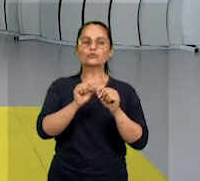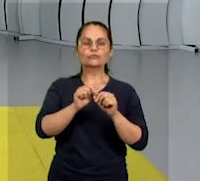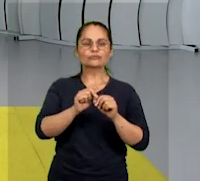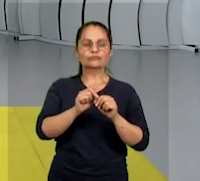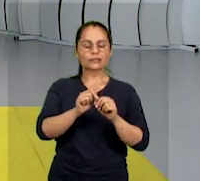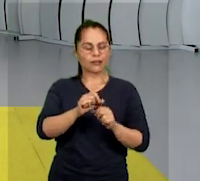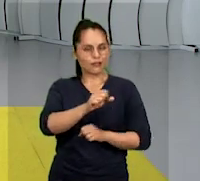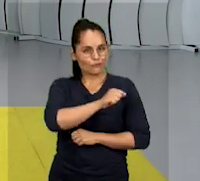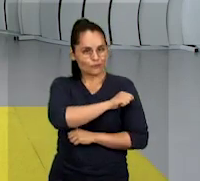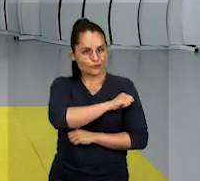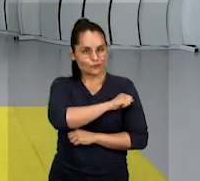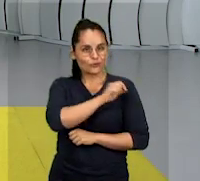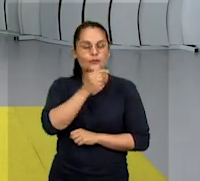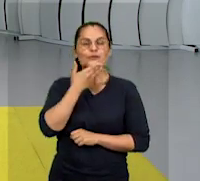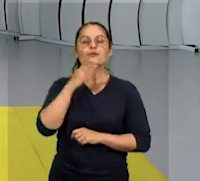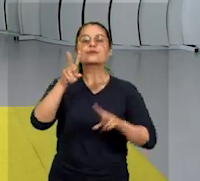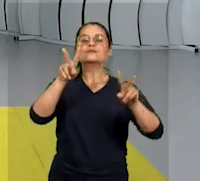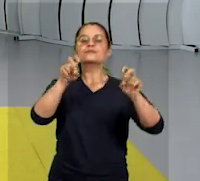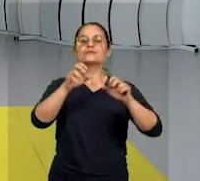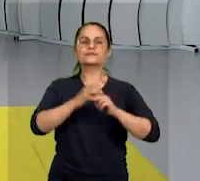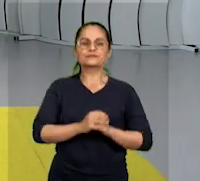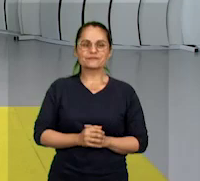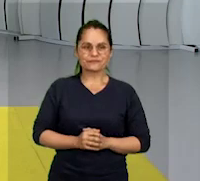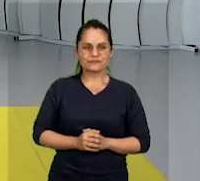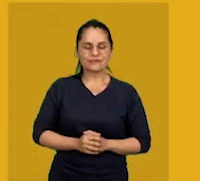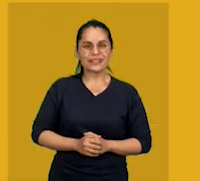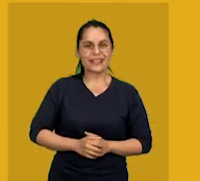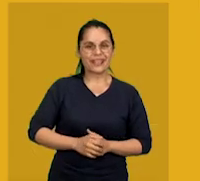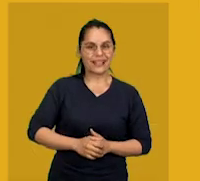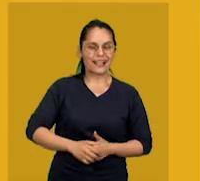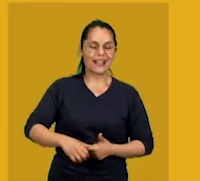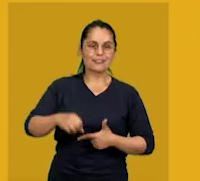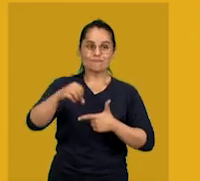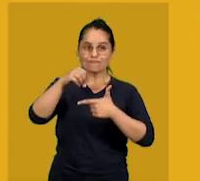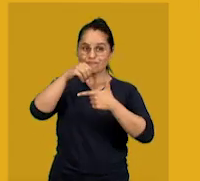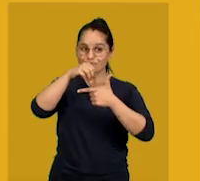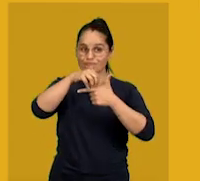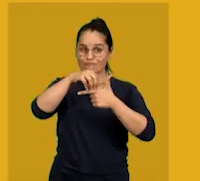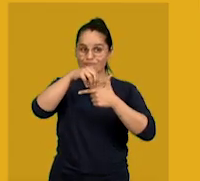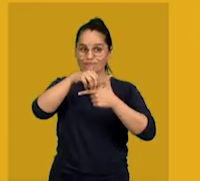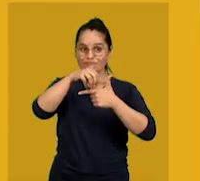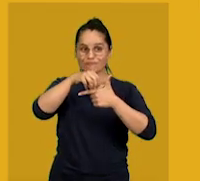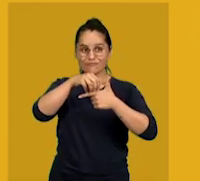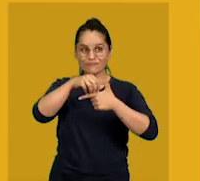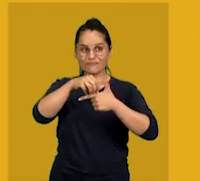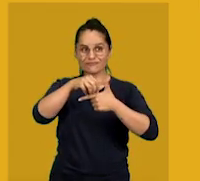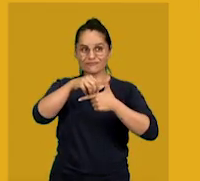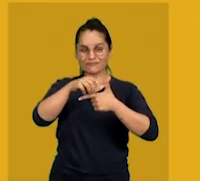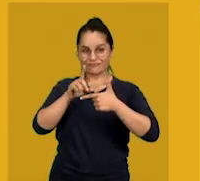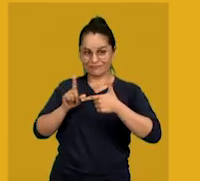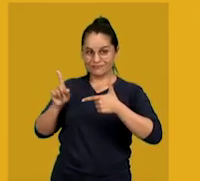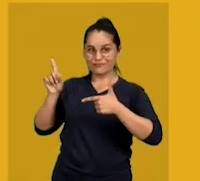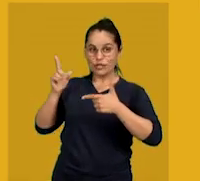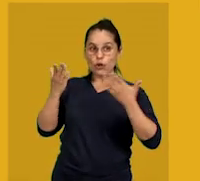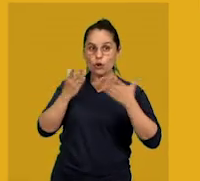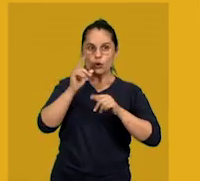com o 8º ano sobre o Segundo Reinado. Nós estaremos trabalhando na aula de